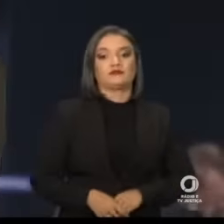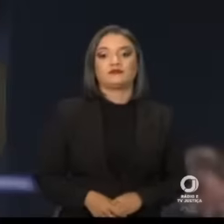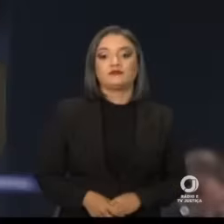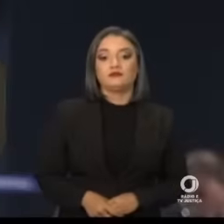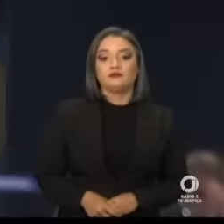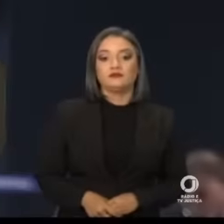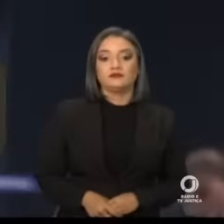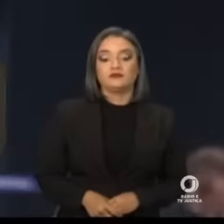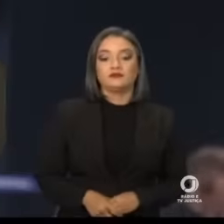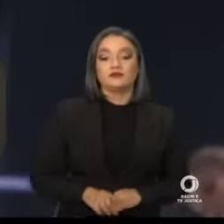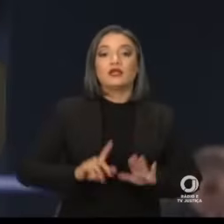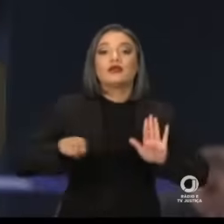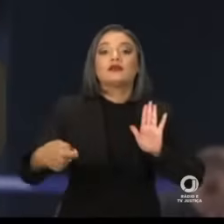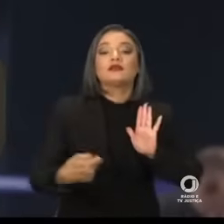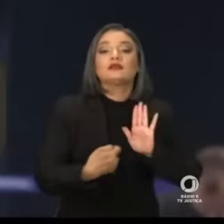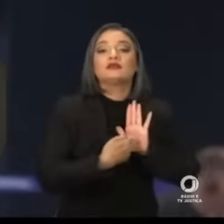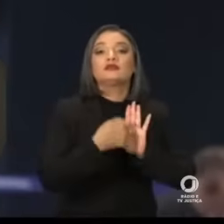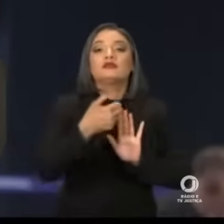fala: